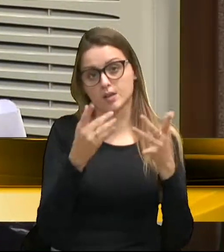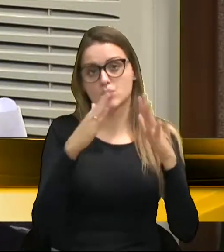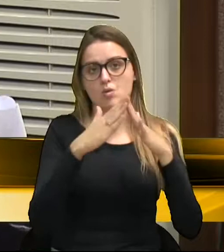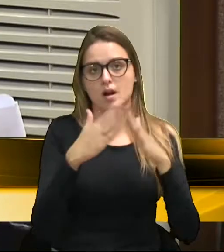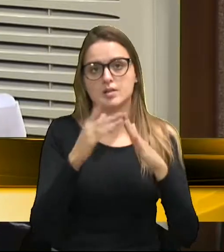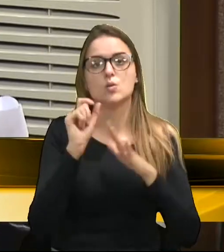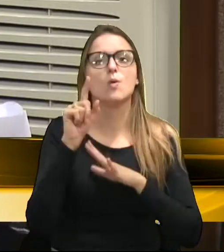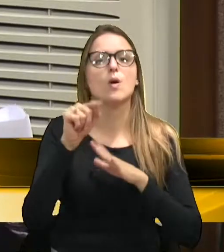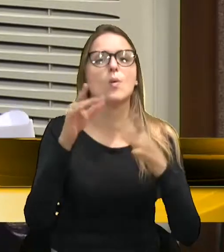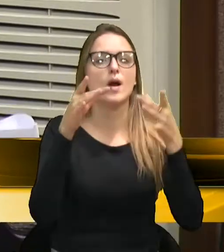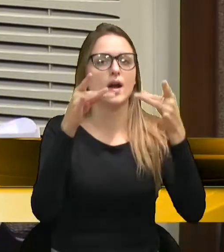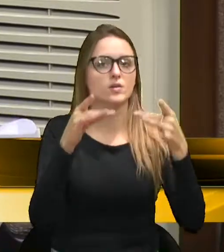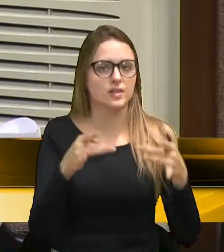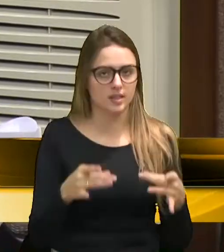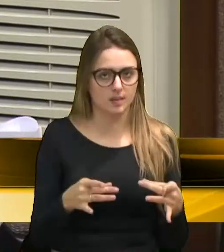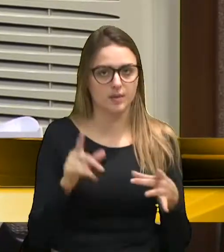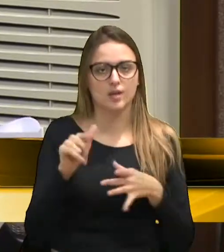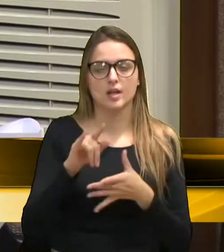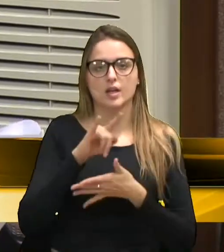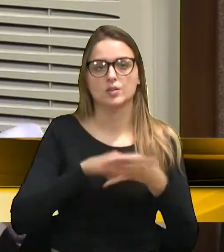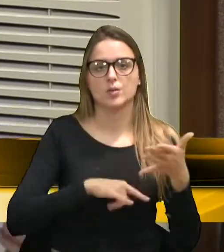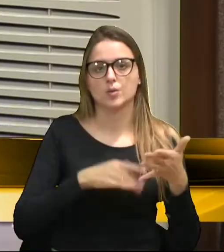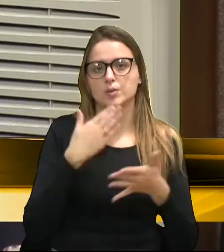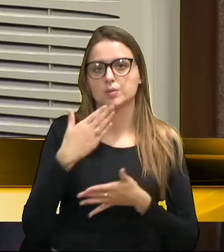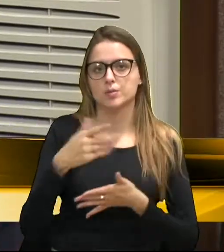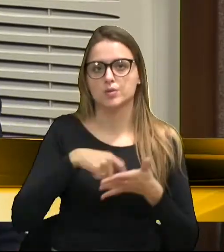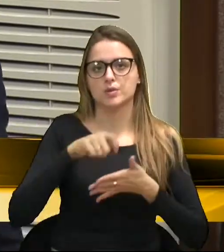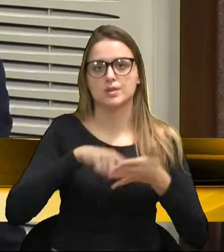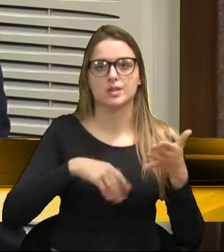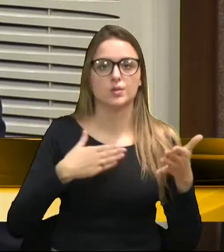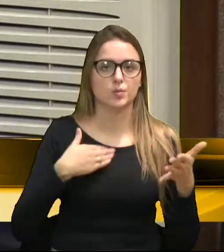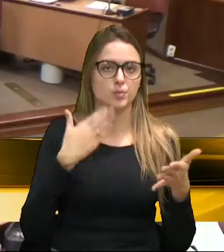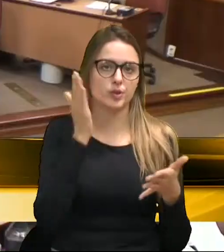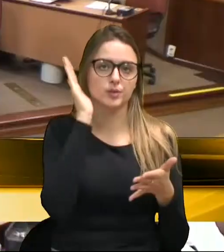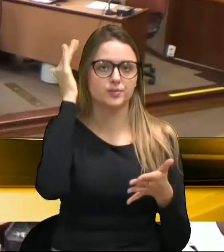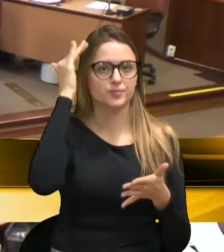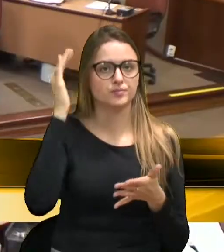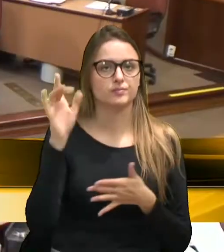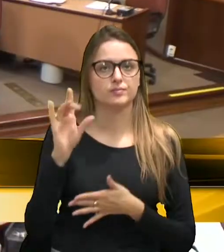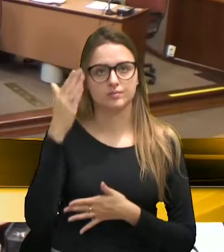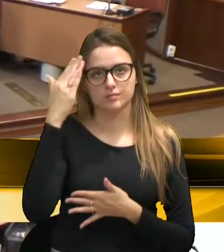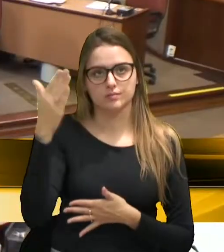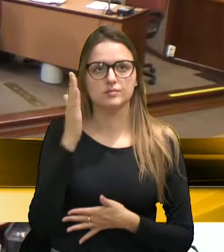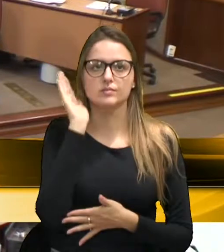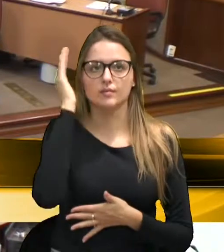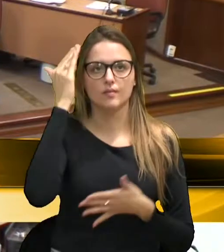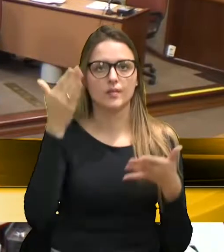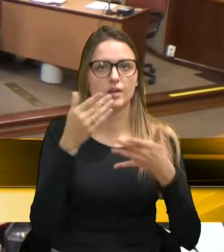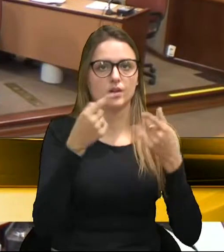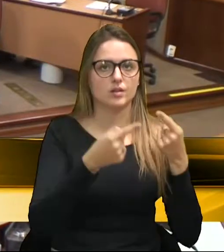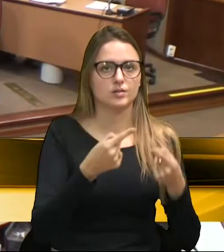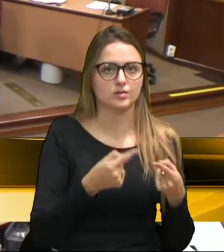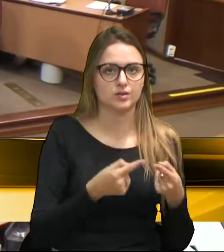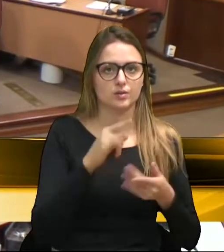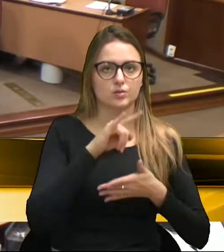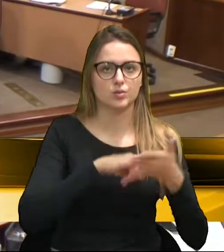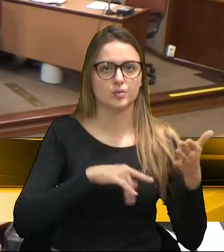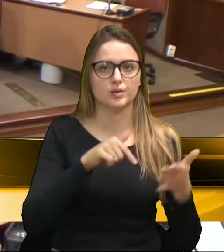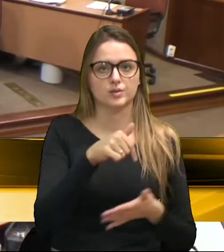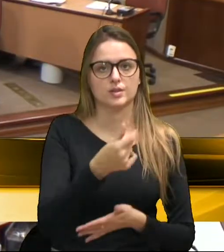adotados? Era esse o requerimento, senhor presidente, e vem assinado por este vereador. Obrigado, vereador Felipe. Está em discussão o